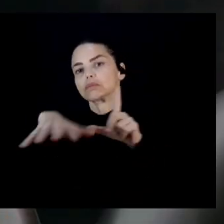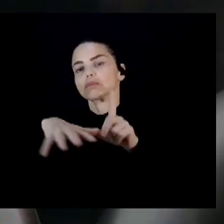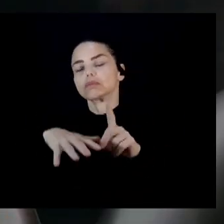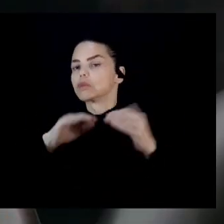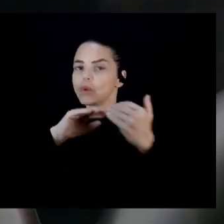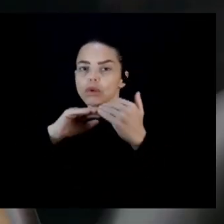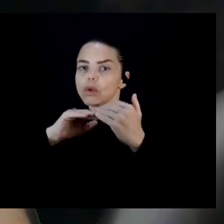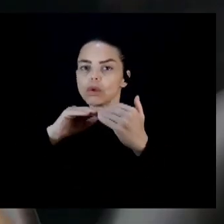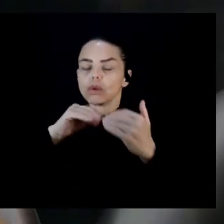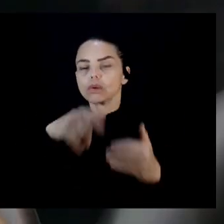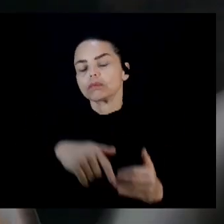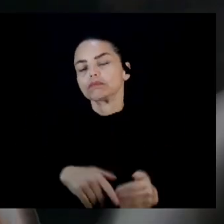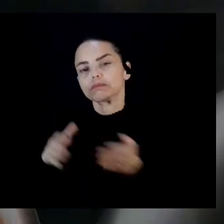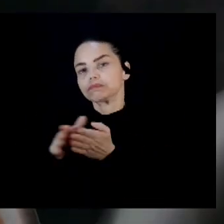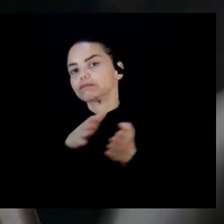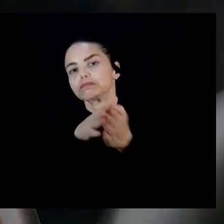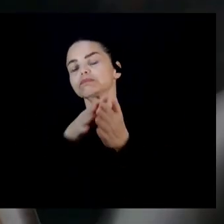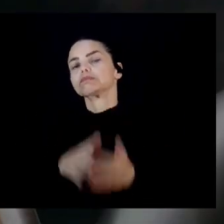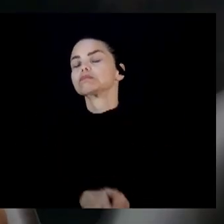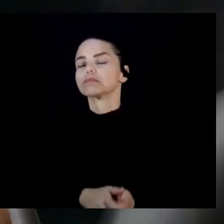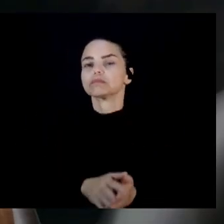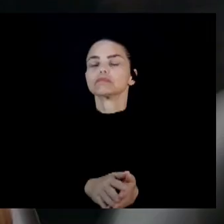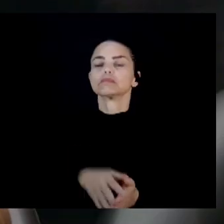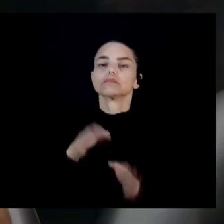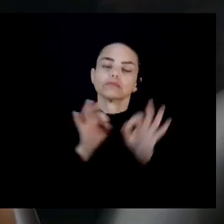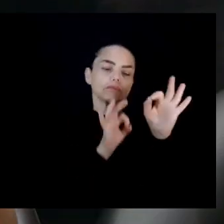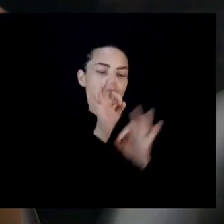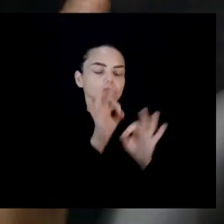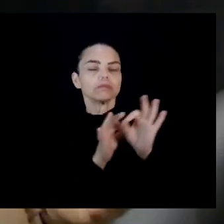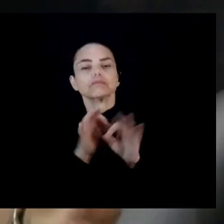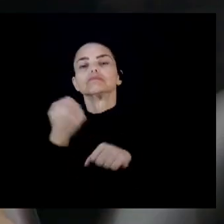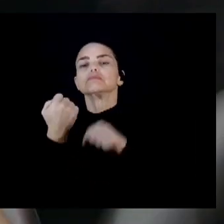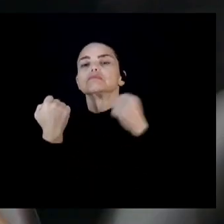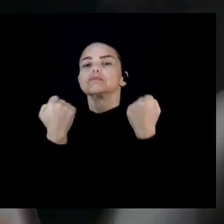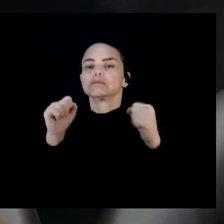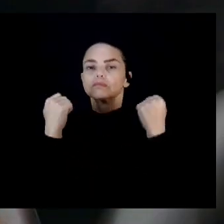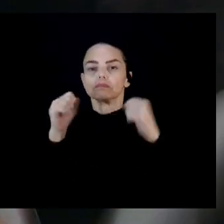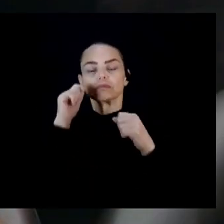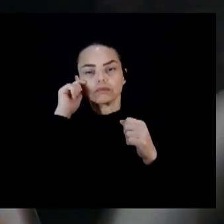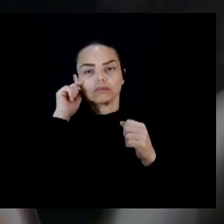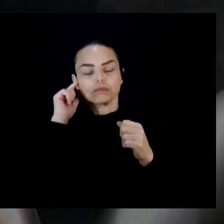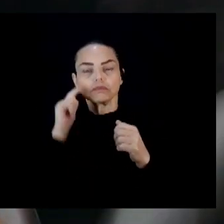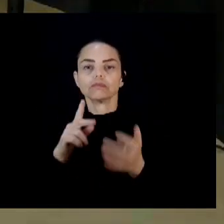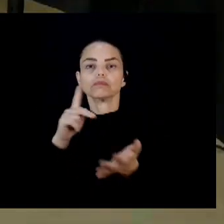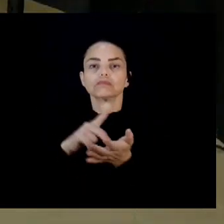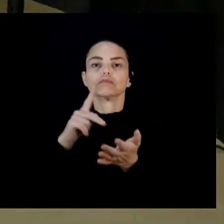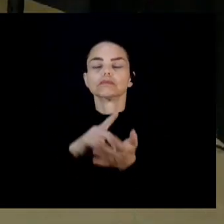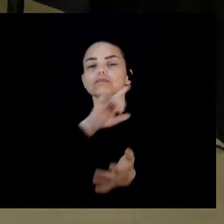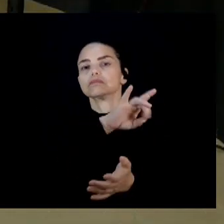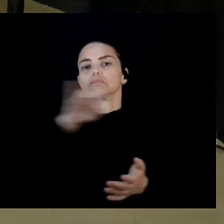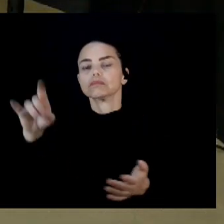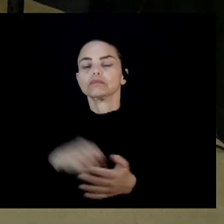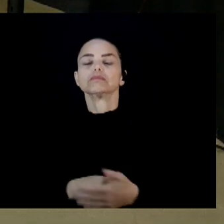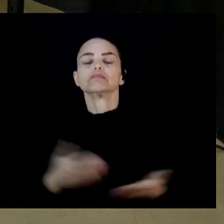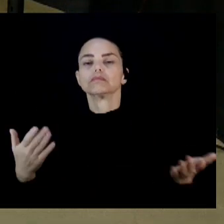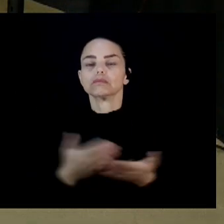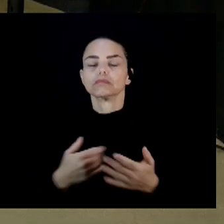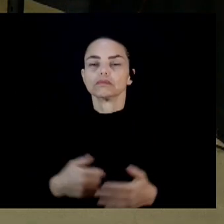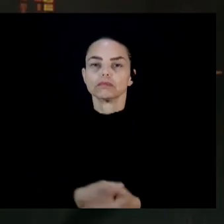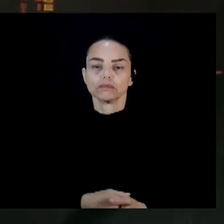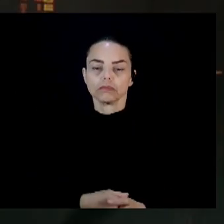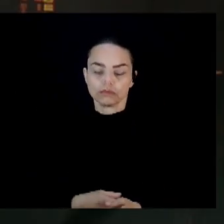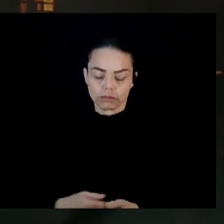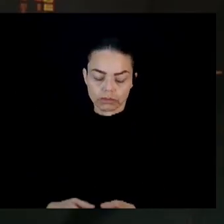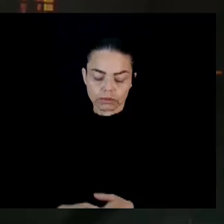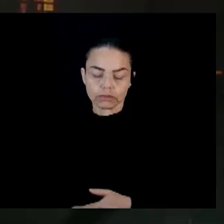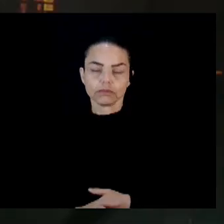o caminho é personalizar, é conseguir ajustar esse treino da melhor forma possível para a realidade de cada um. Agora, essa realidade, Dani, quando a